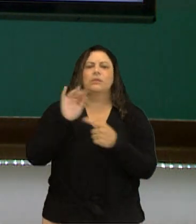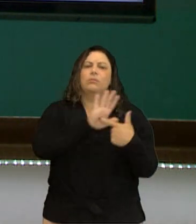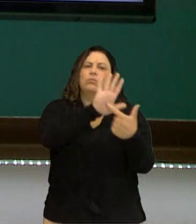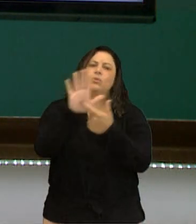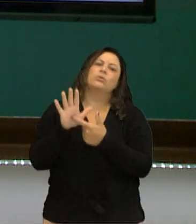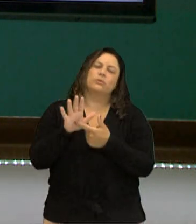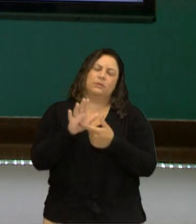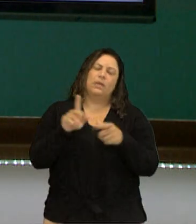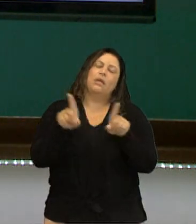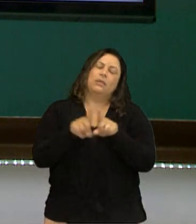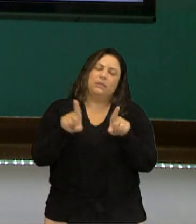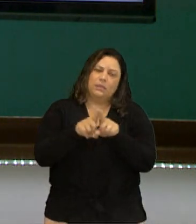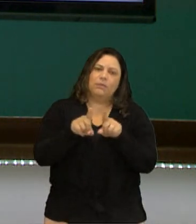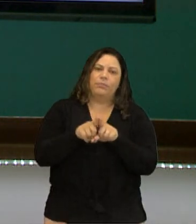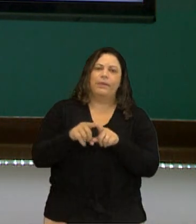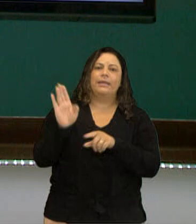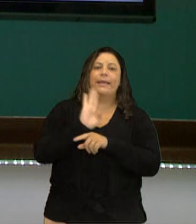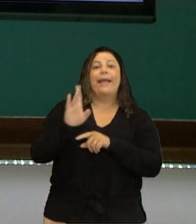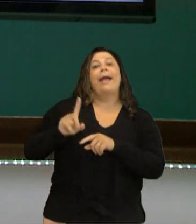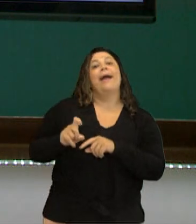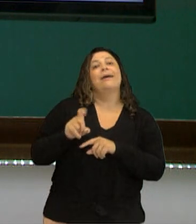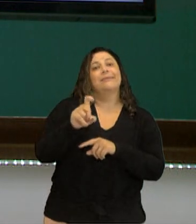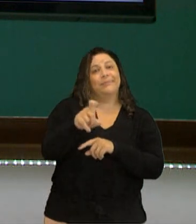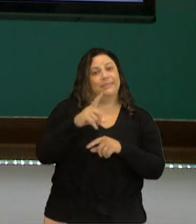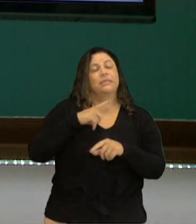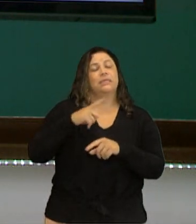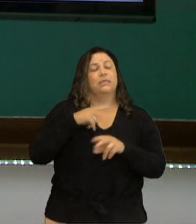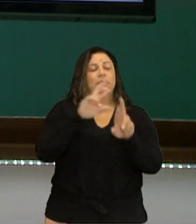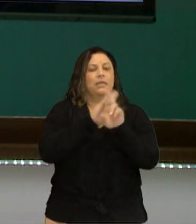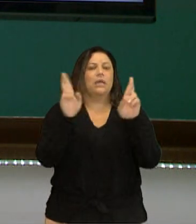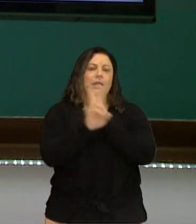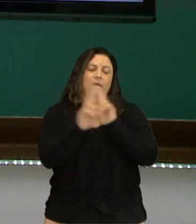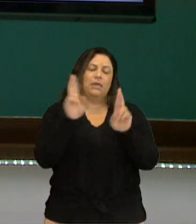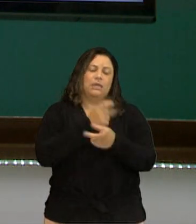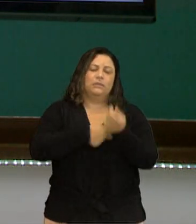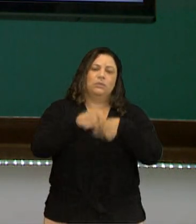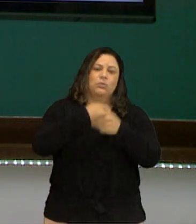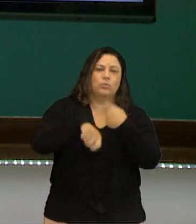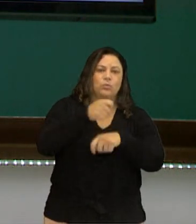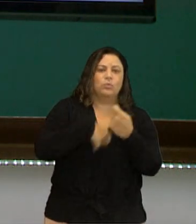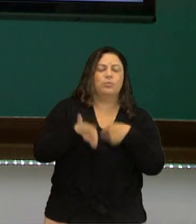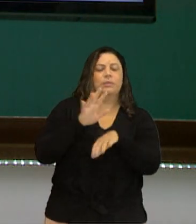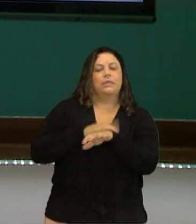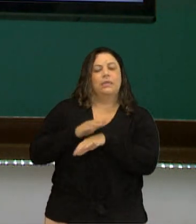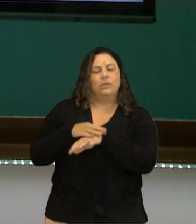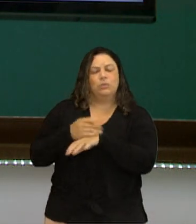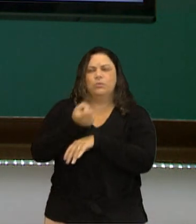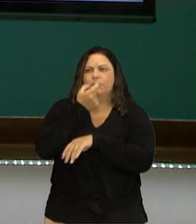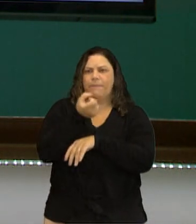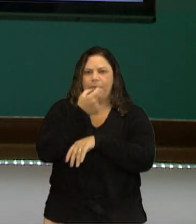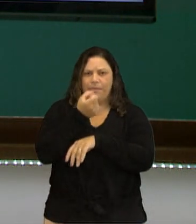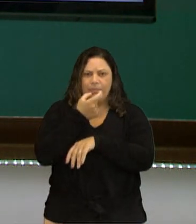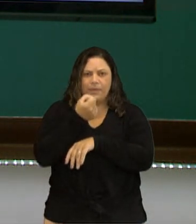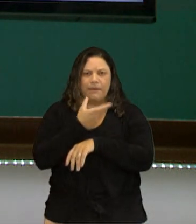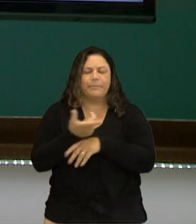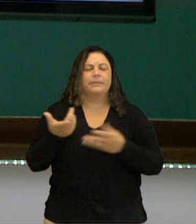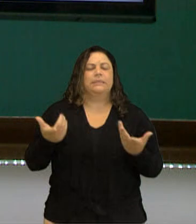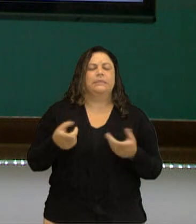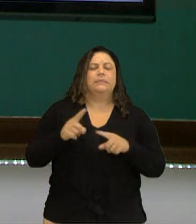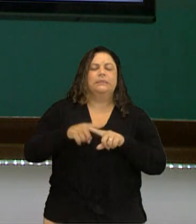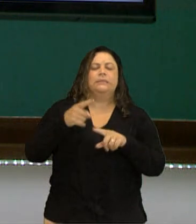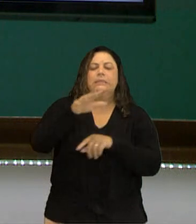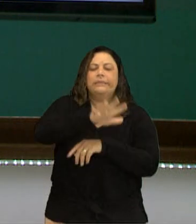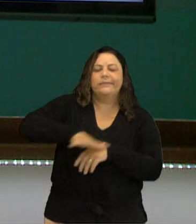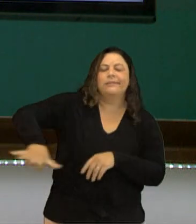que as bactérias também tem relação com a economia, então na produção de medicamentos e no meio